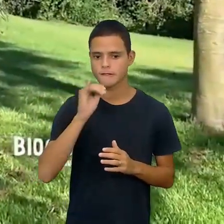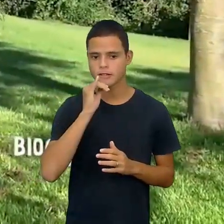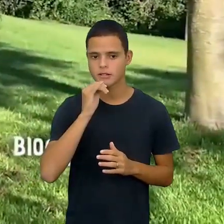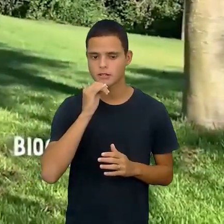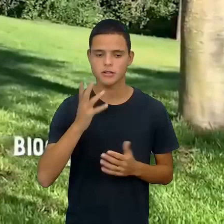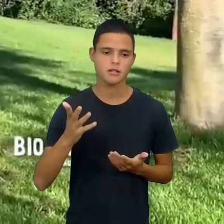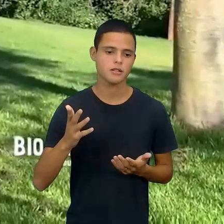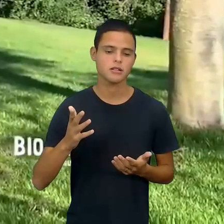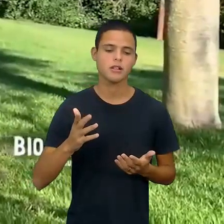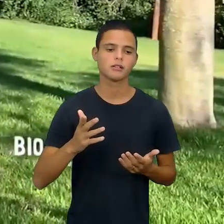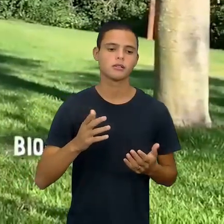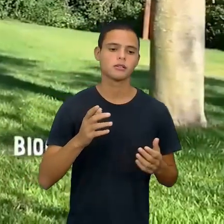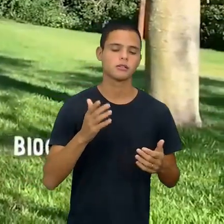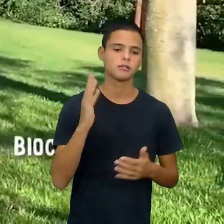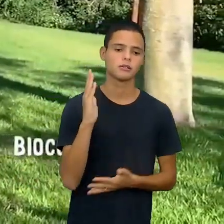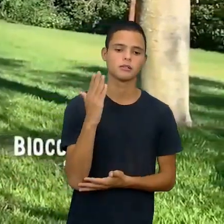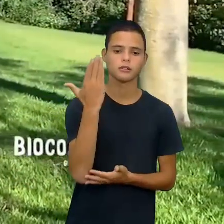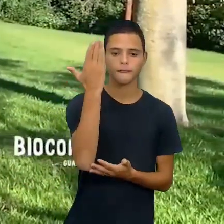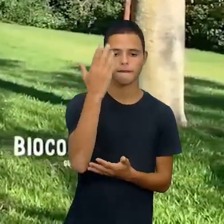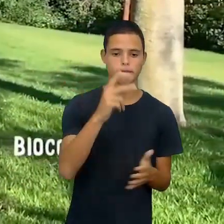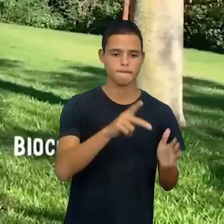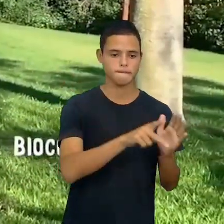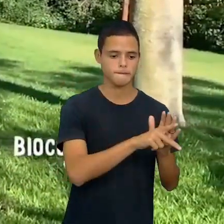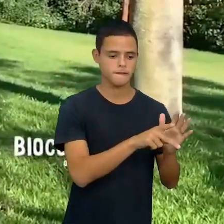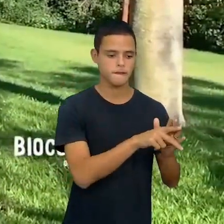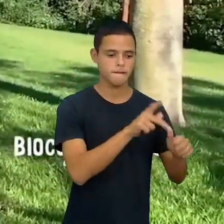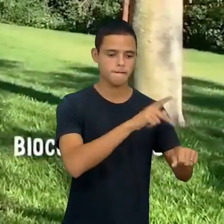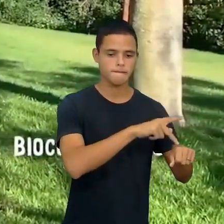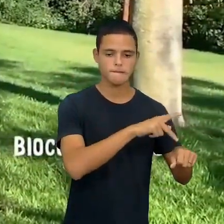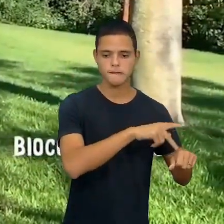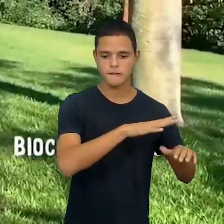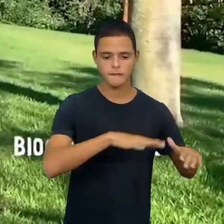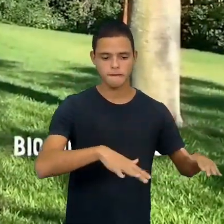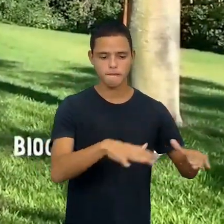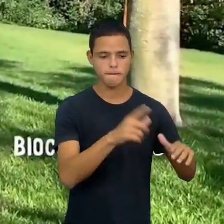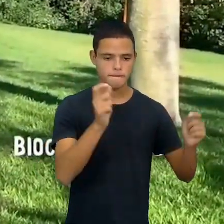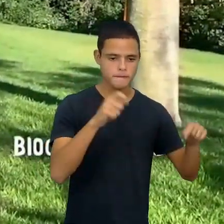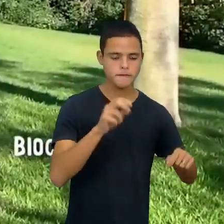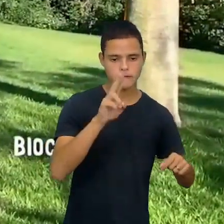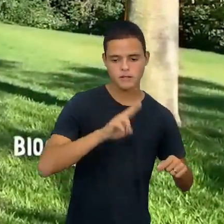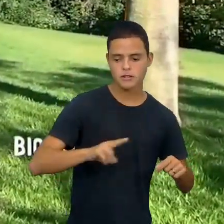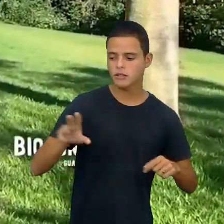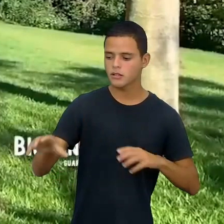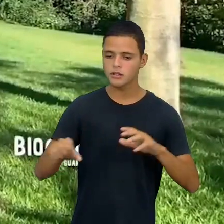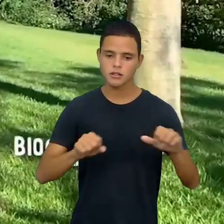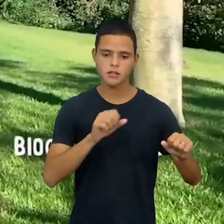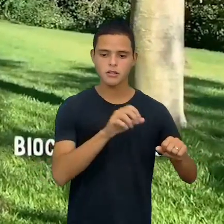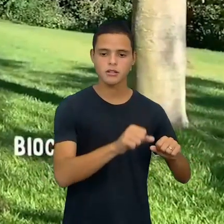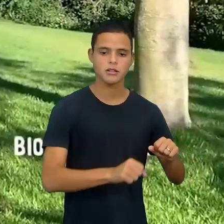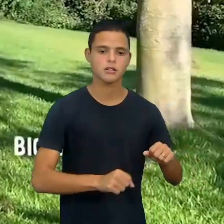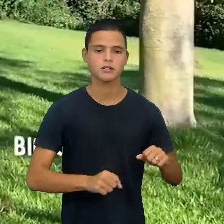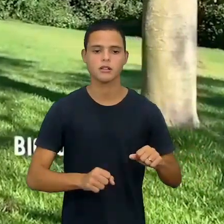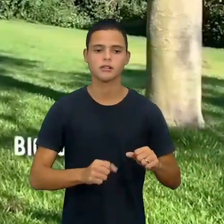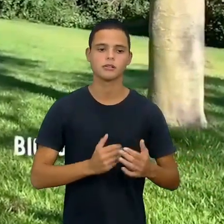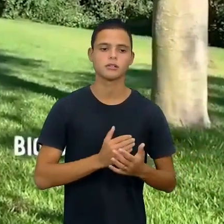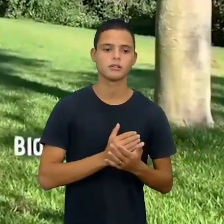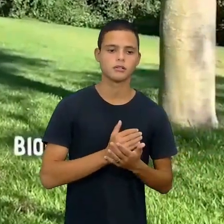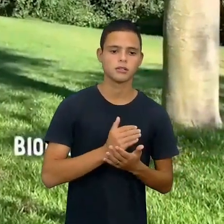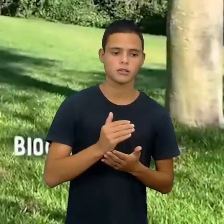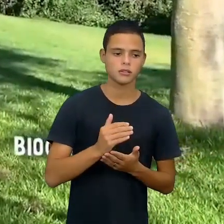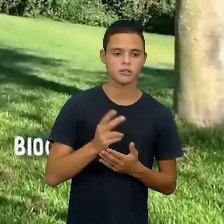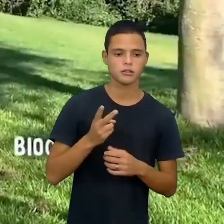tijolos, madeiras, pedras aqui da propriedade, enfim, tudo que nós pudéssemos utilizar aqui na volta, a gente começou a fazer